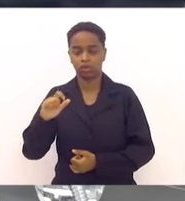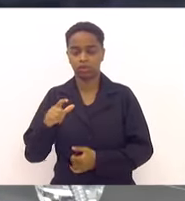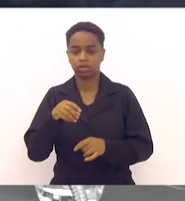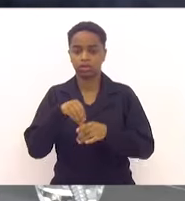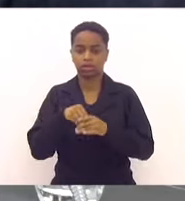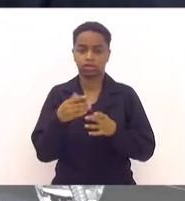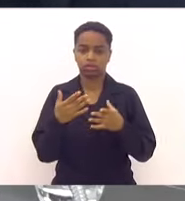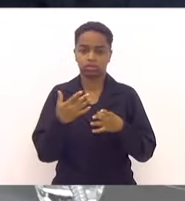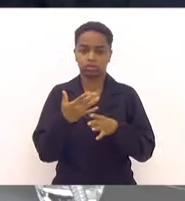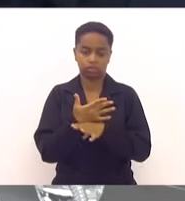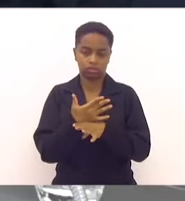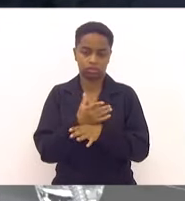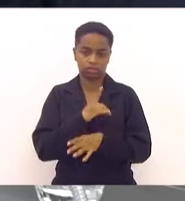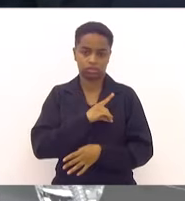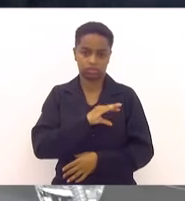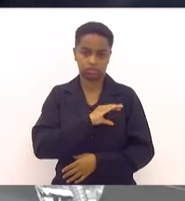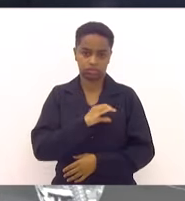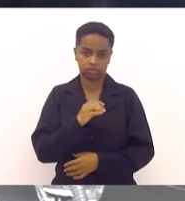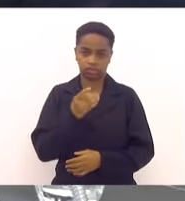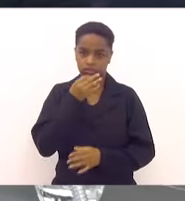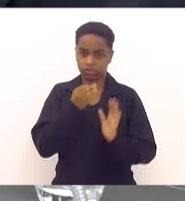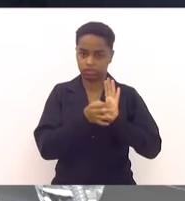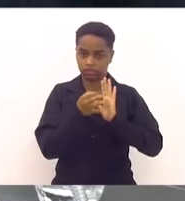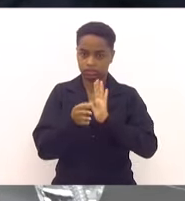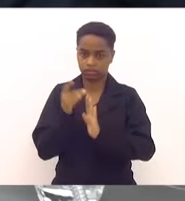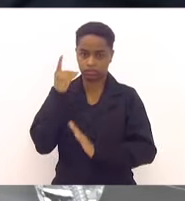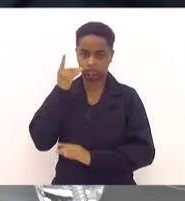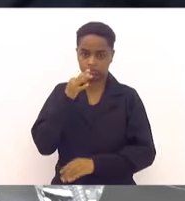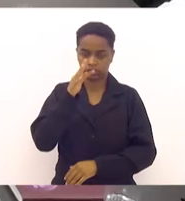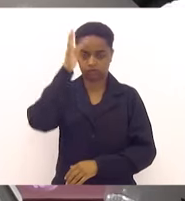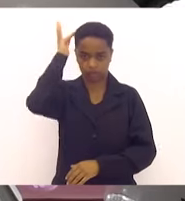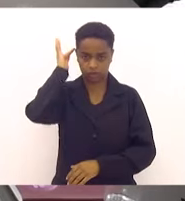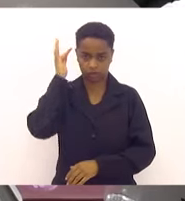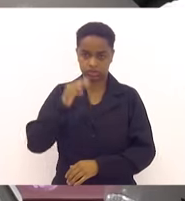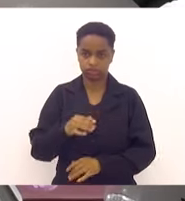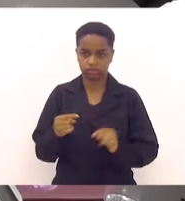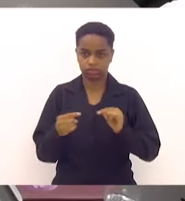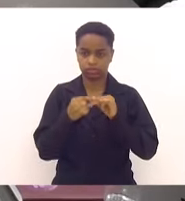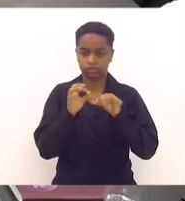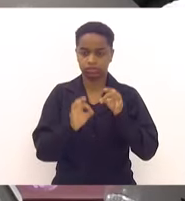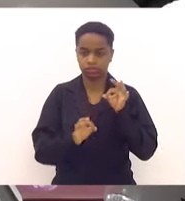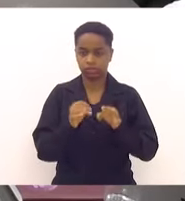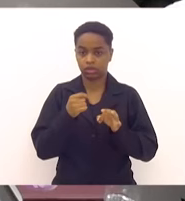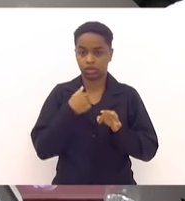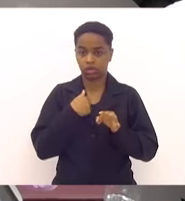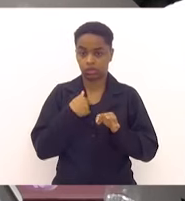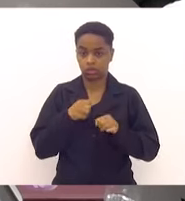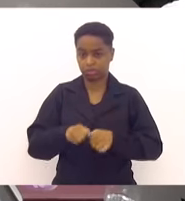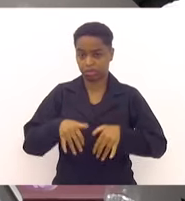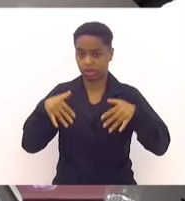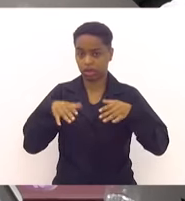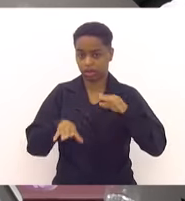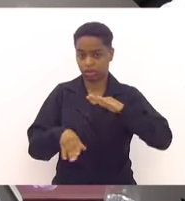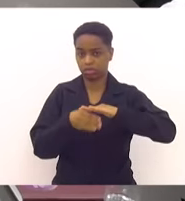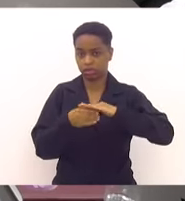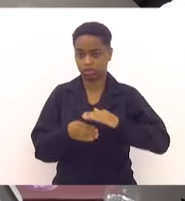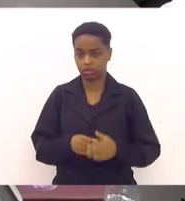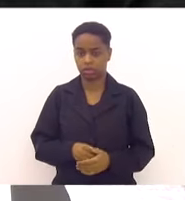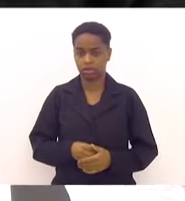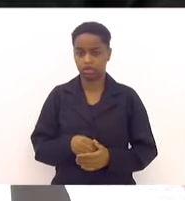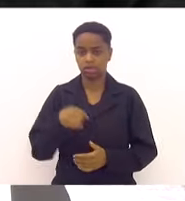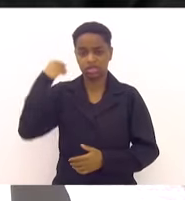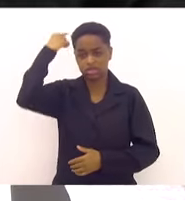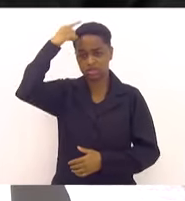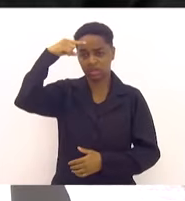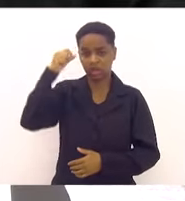Caxias. Para aparecer, deputado Fred Pacheco. Pela juridicidade. Eu, em plenário, vou fazer uma emenda. Santo